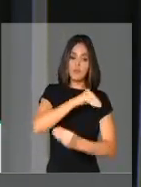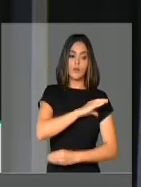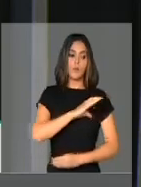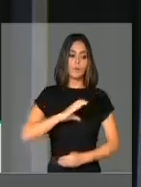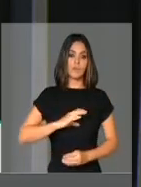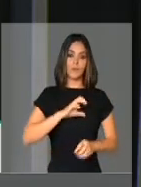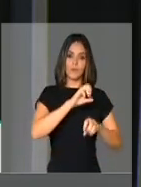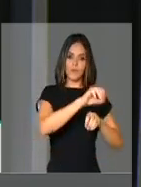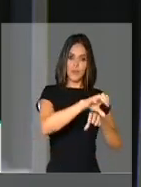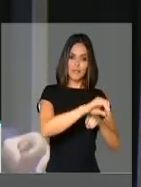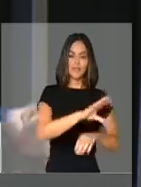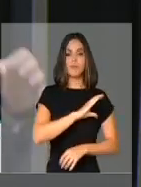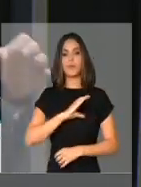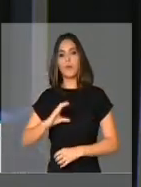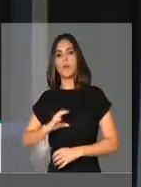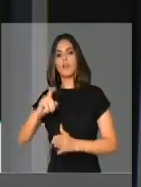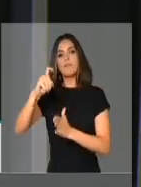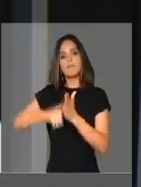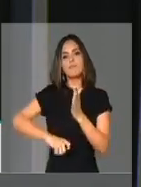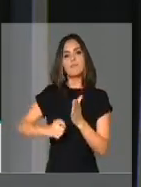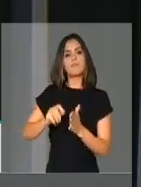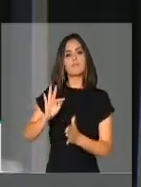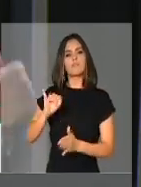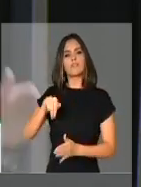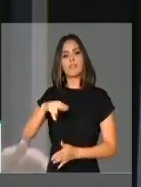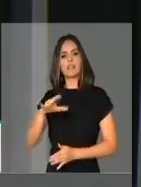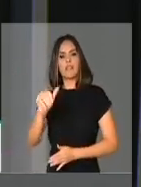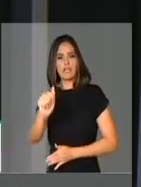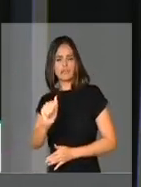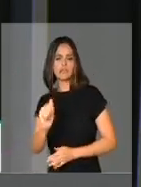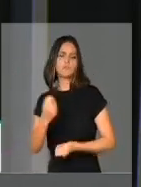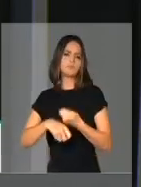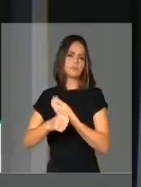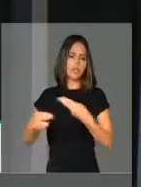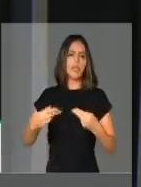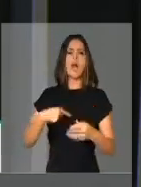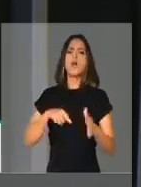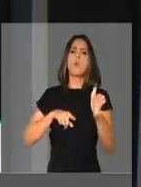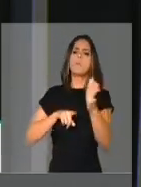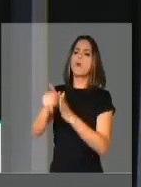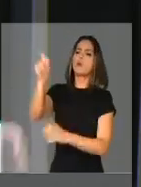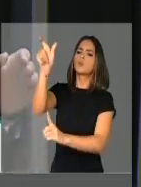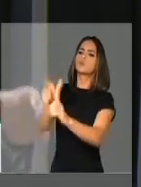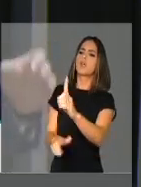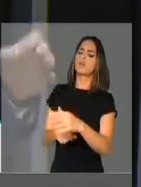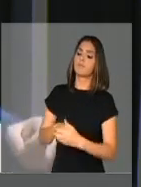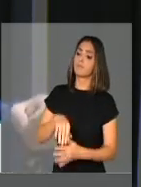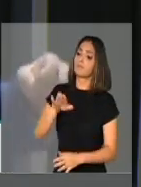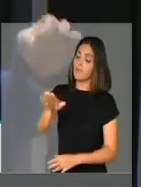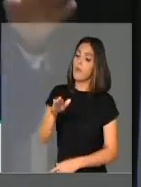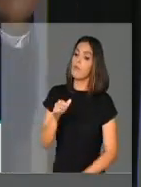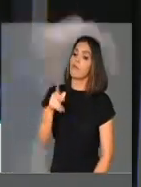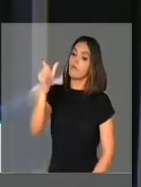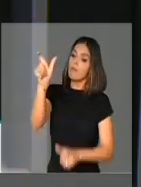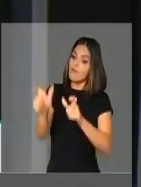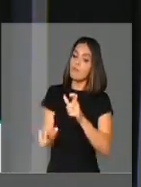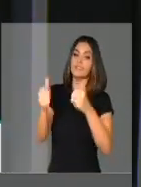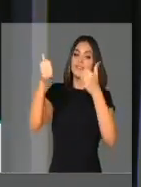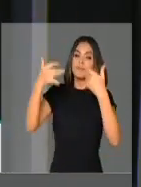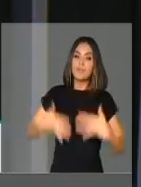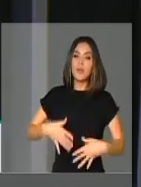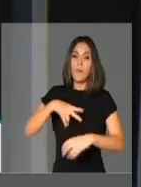Tributação. Eu fiz uma pergunta objetiva para ele, que foi a seguinte: ministro Paulo Guedes, o senhor citou o exemplo do